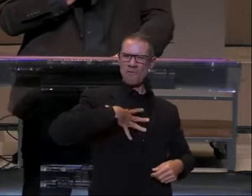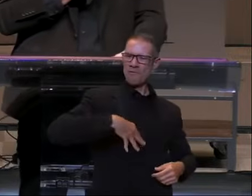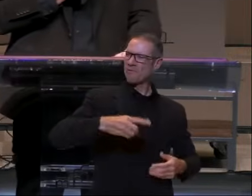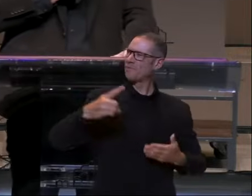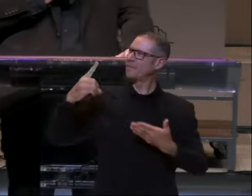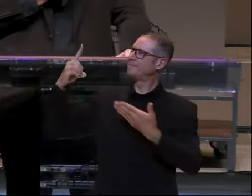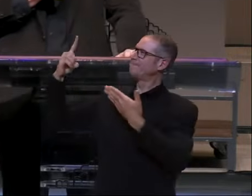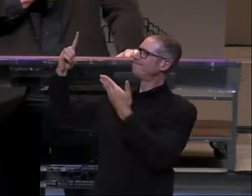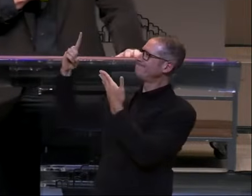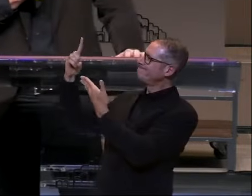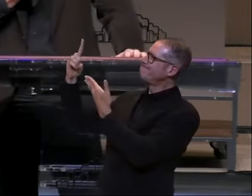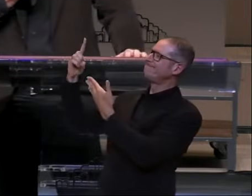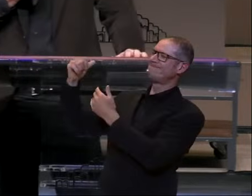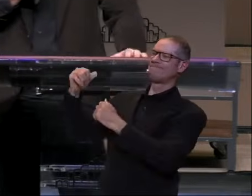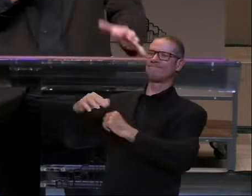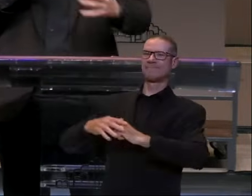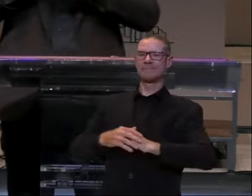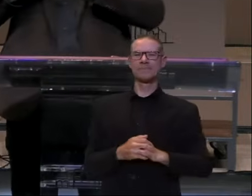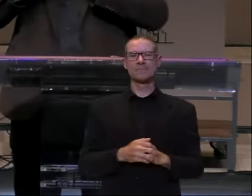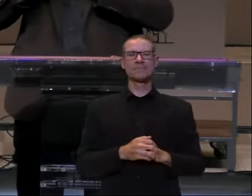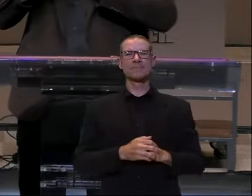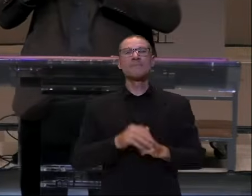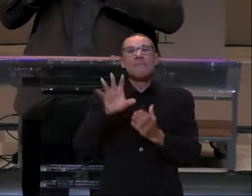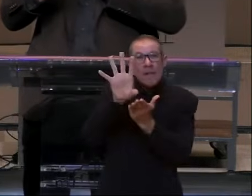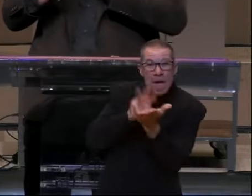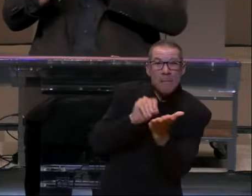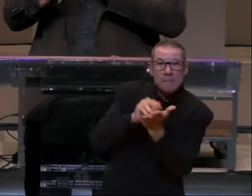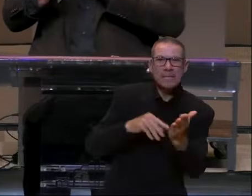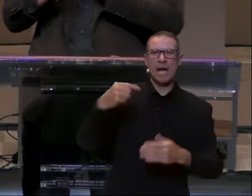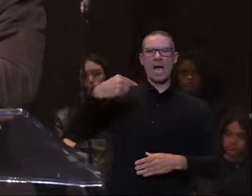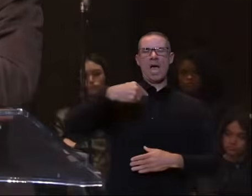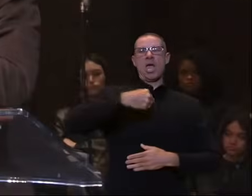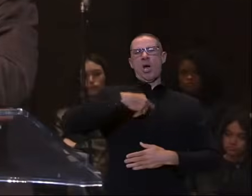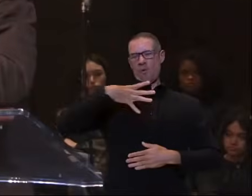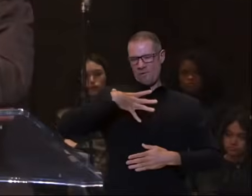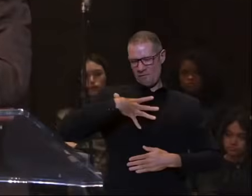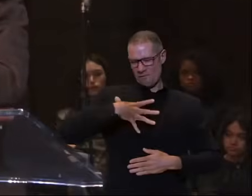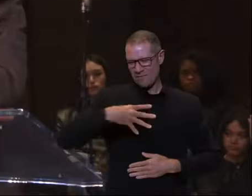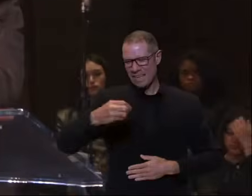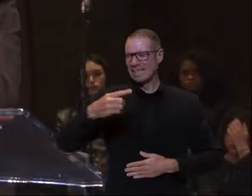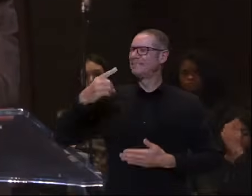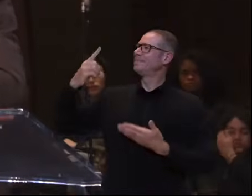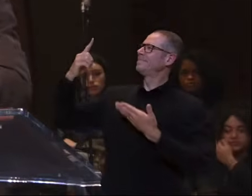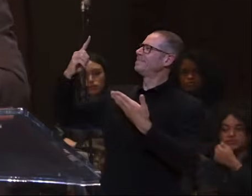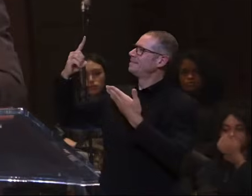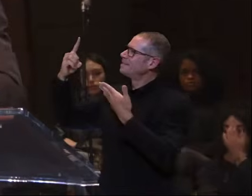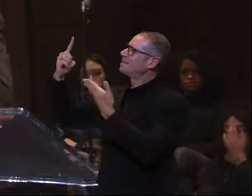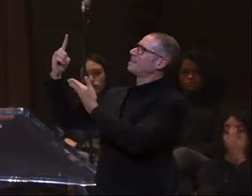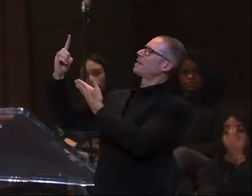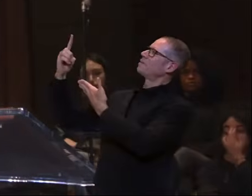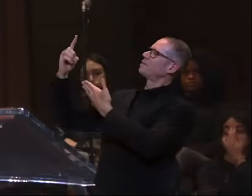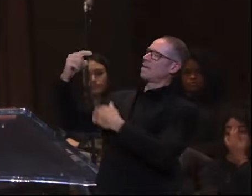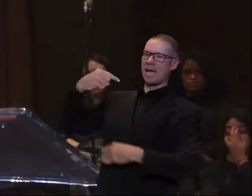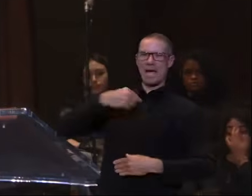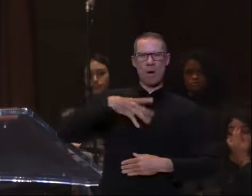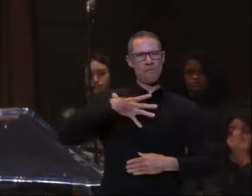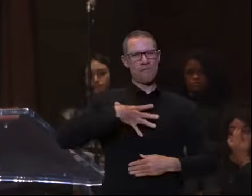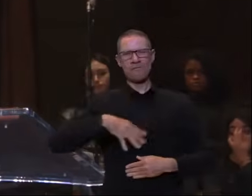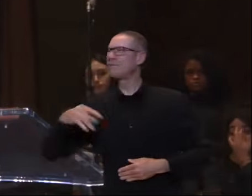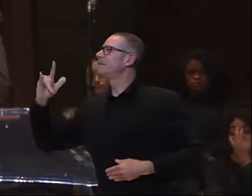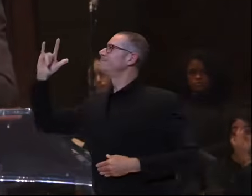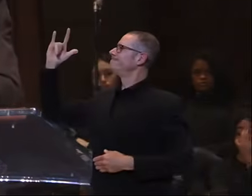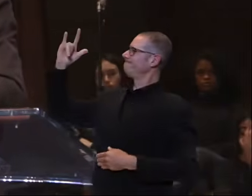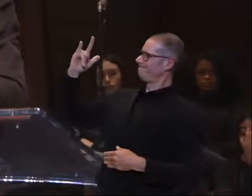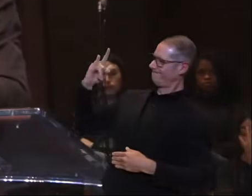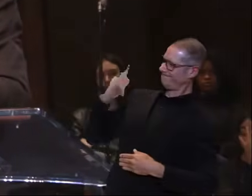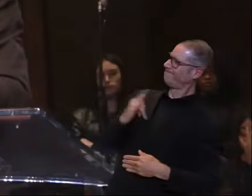de Deus. Repita comigo assim: eu sou filho de Deus, eu sou filho amado